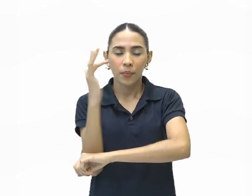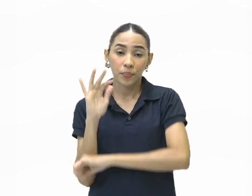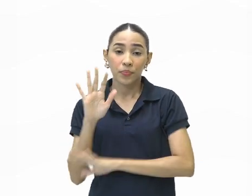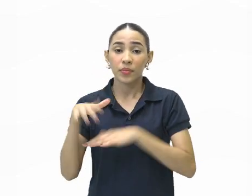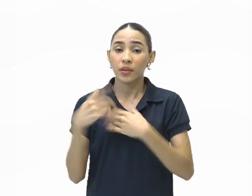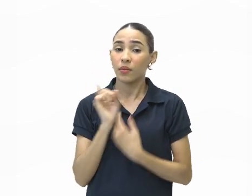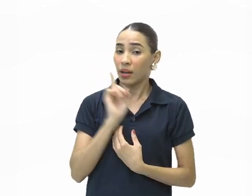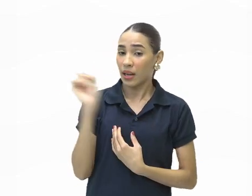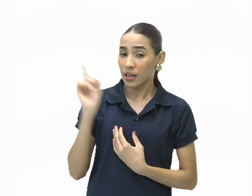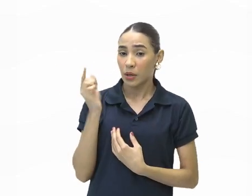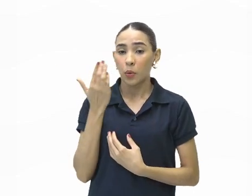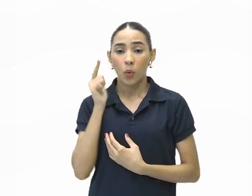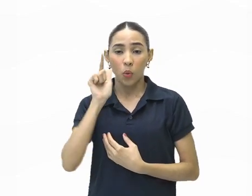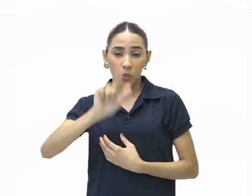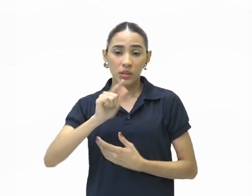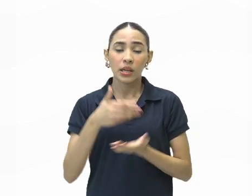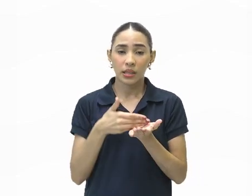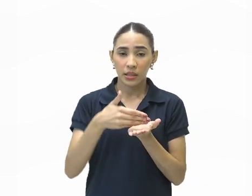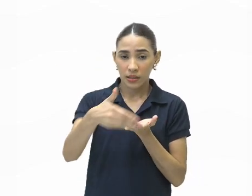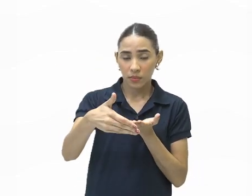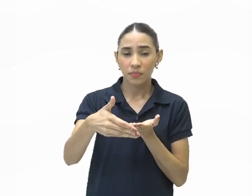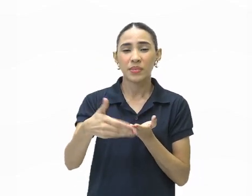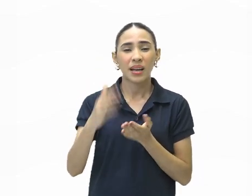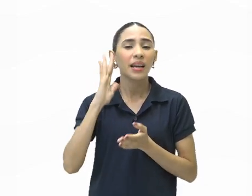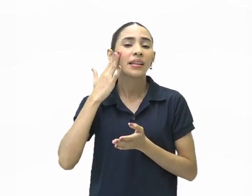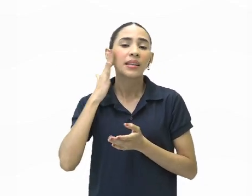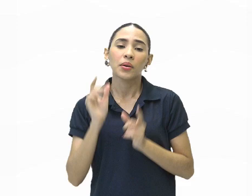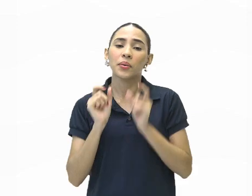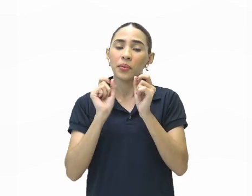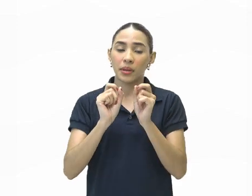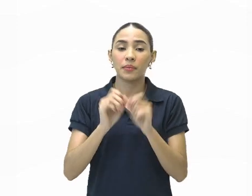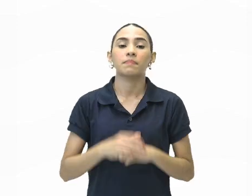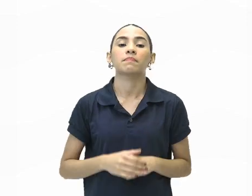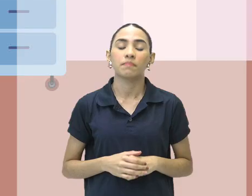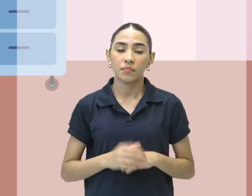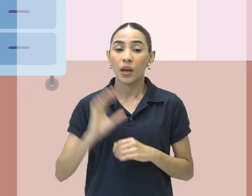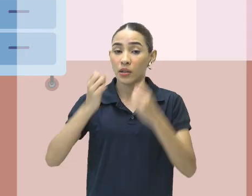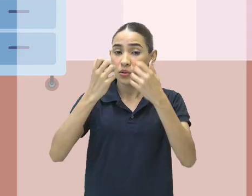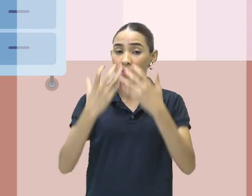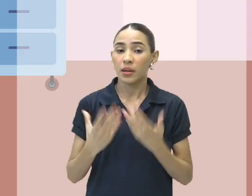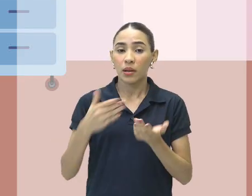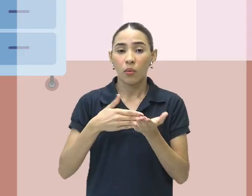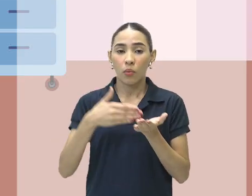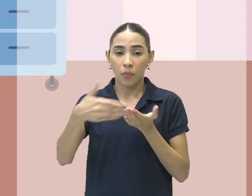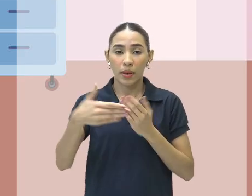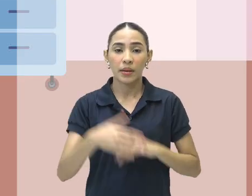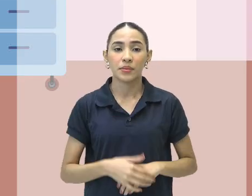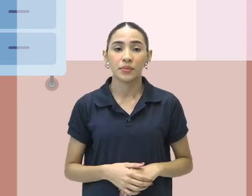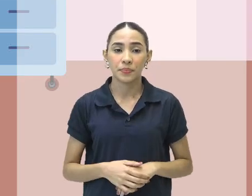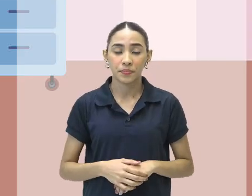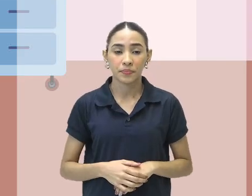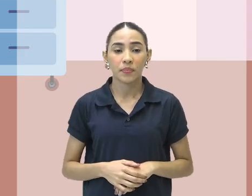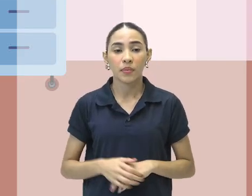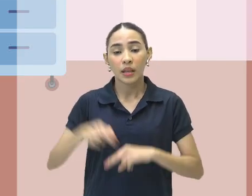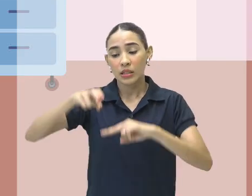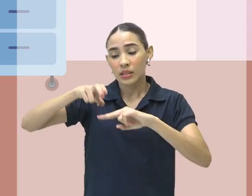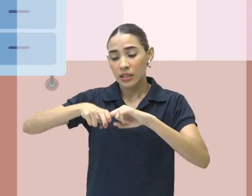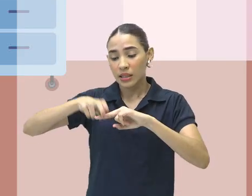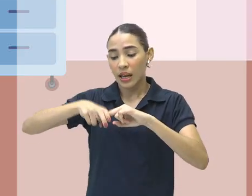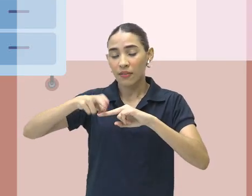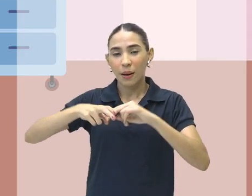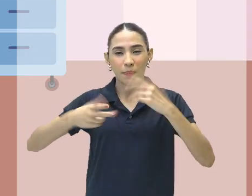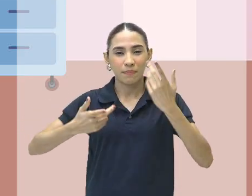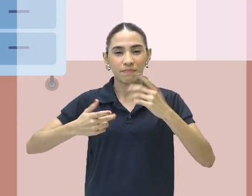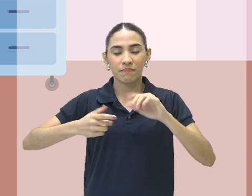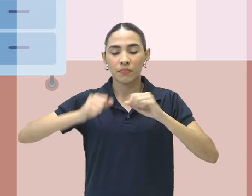trecho aí nós entendemos, né, que ela descreve uma situação inicial em que ela sentava no tear e